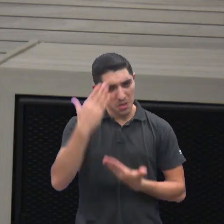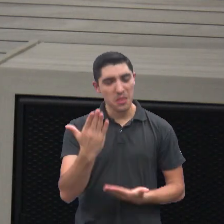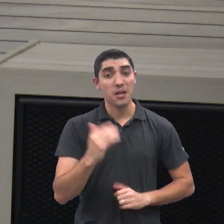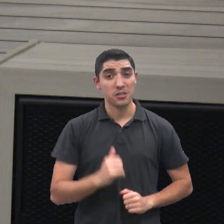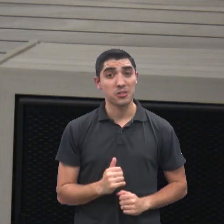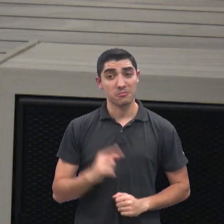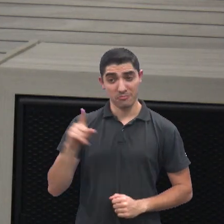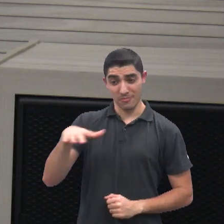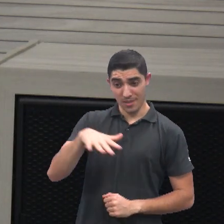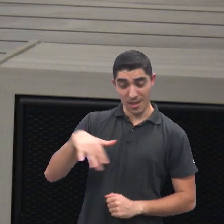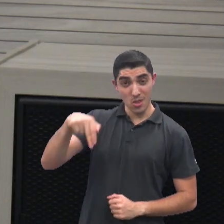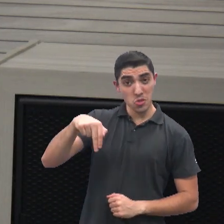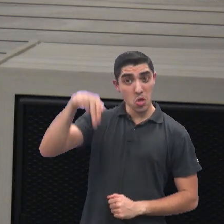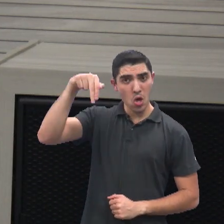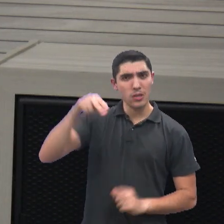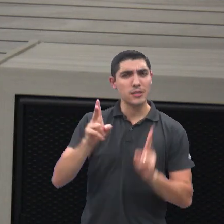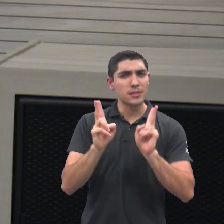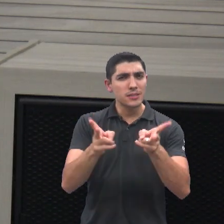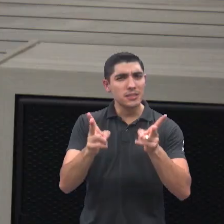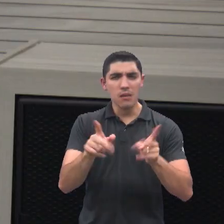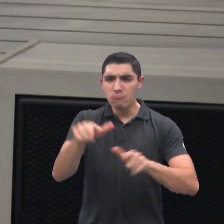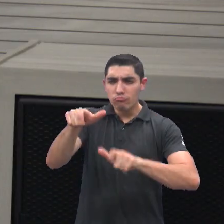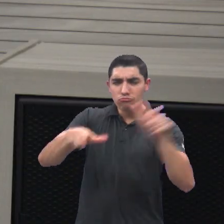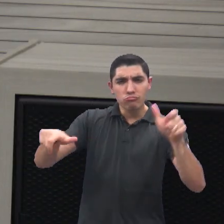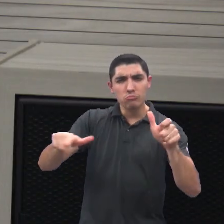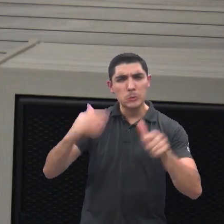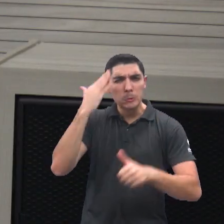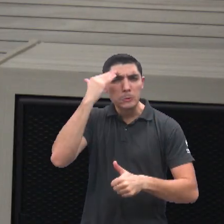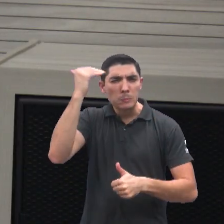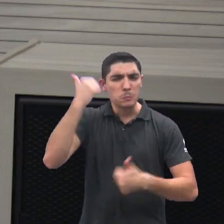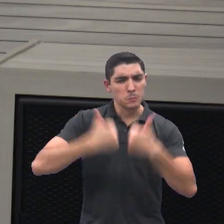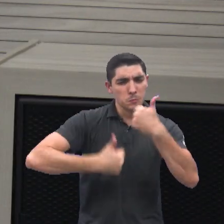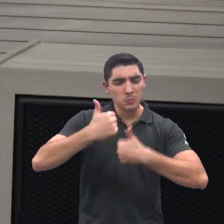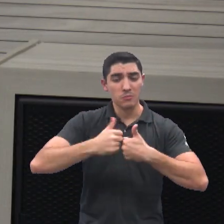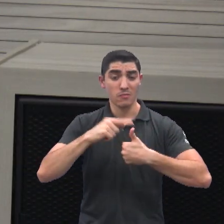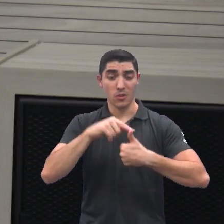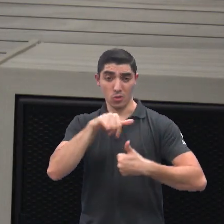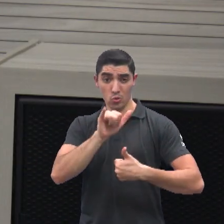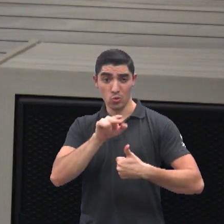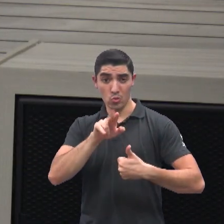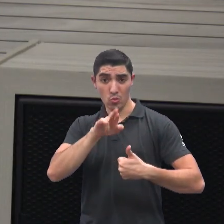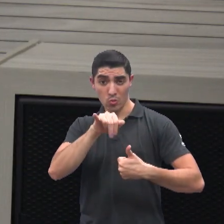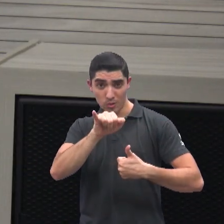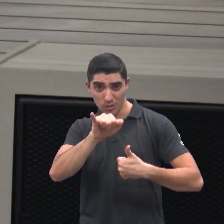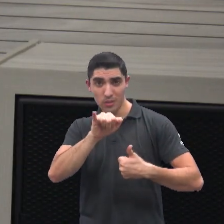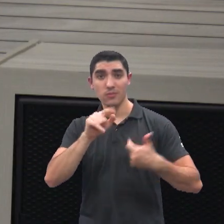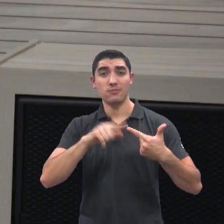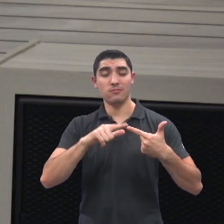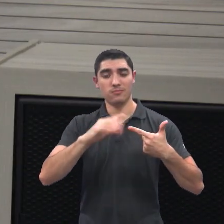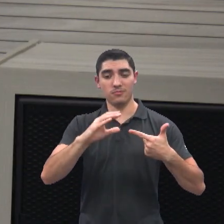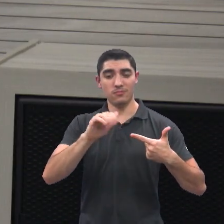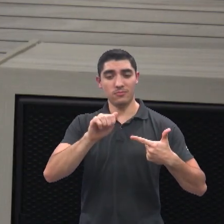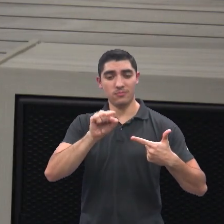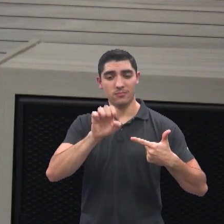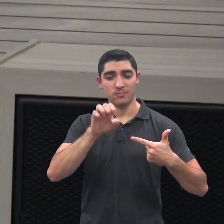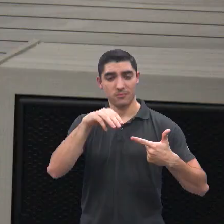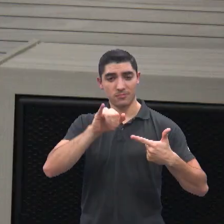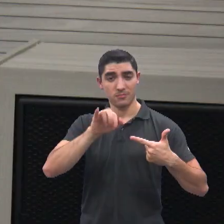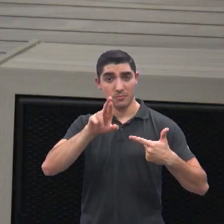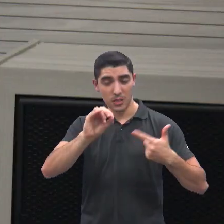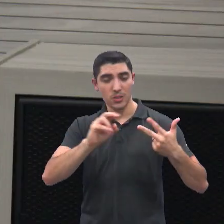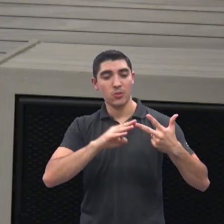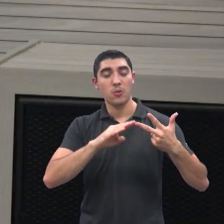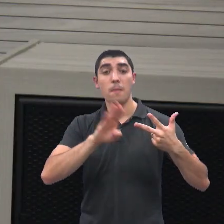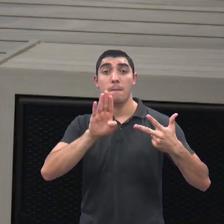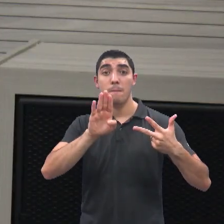é celeiro de grandes craques, né? Tivemos lá o Yuri, o Casimiro, Bebeto,